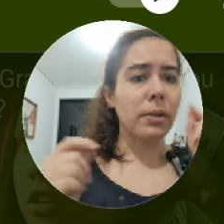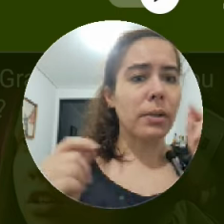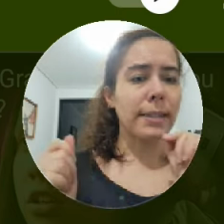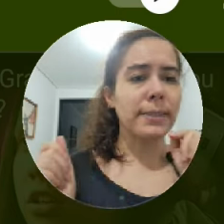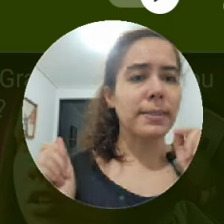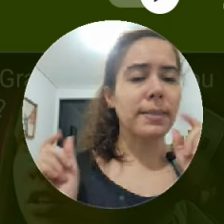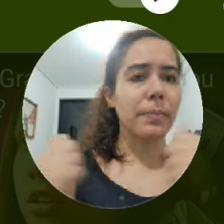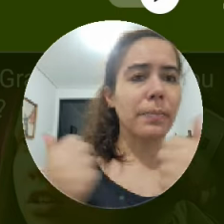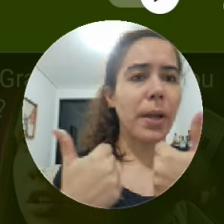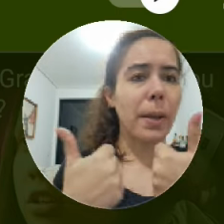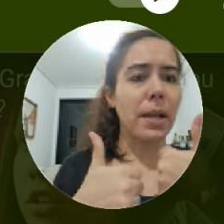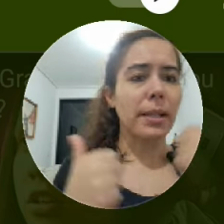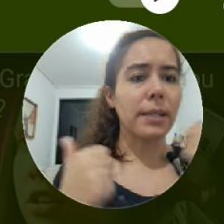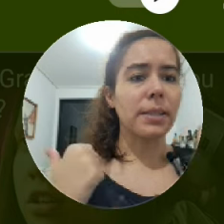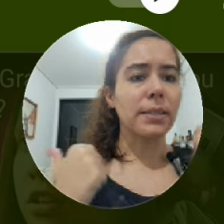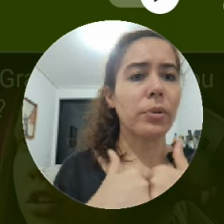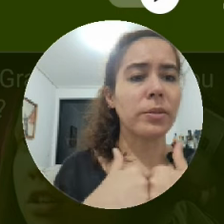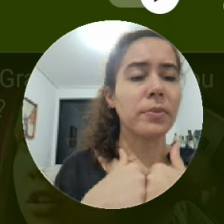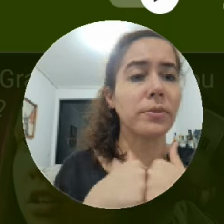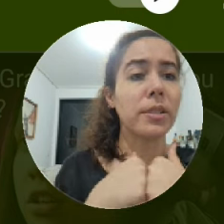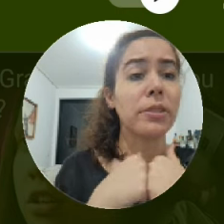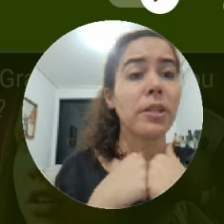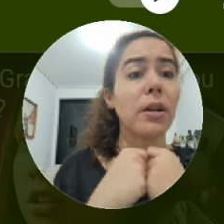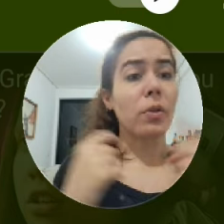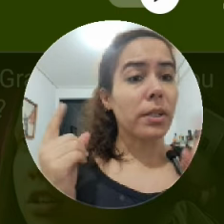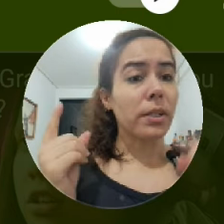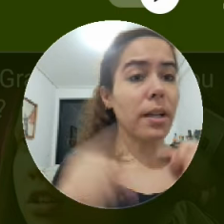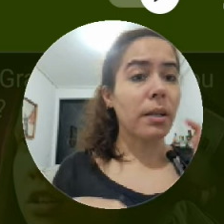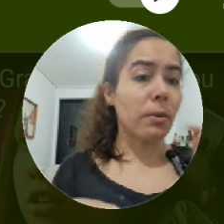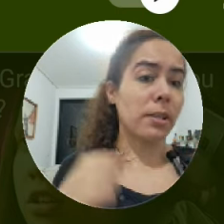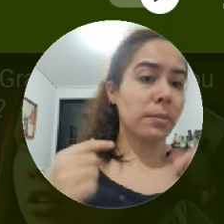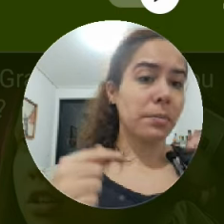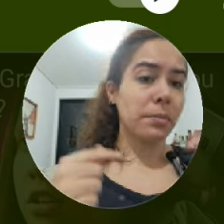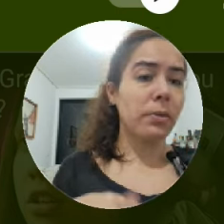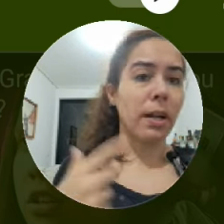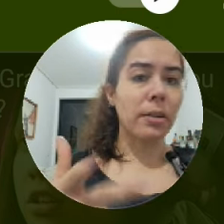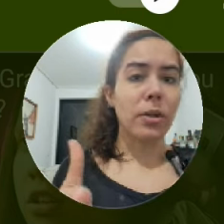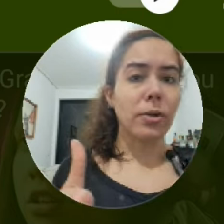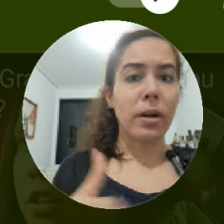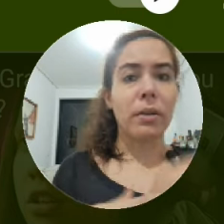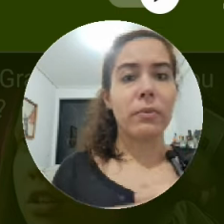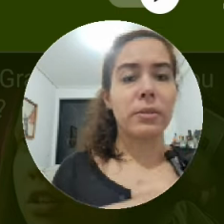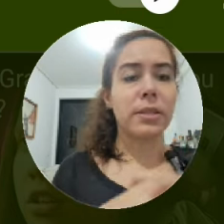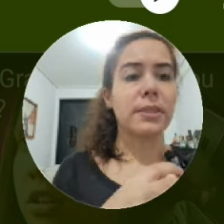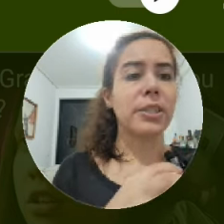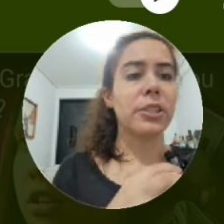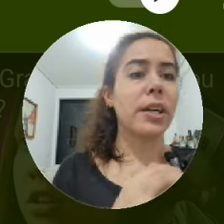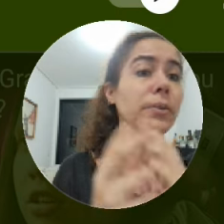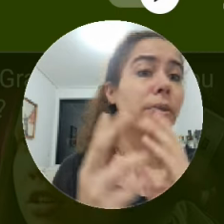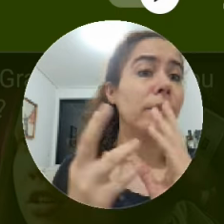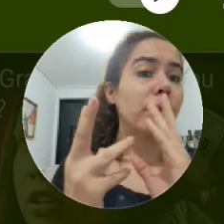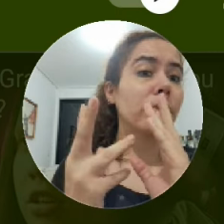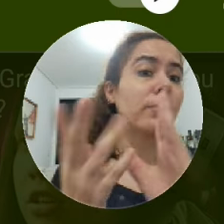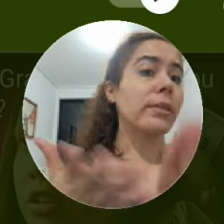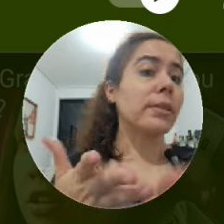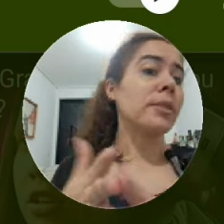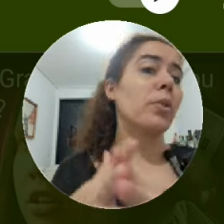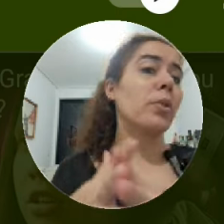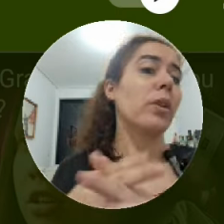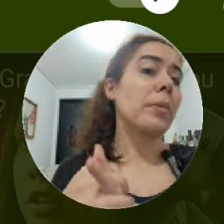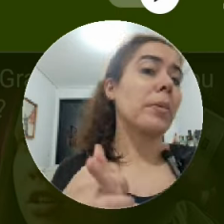nos cards, tá? Até o próximo vídeo. Comentem aqui com respeito, claro, o que é que vocês acharam